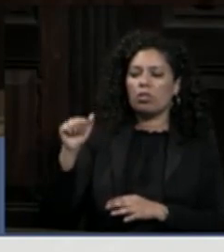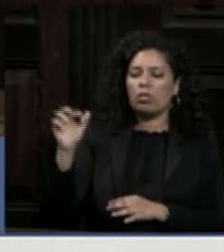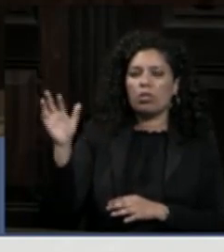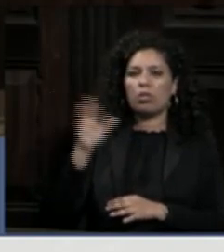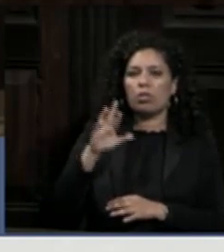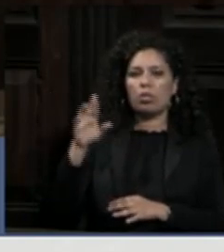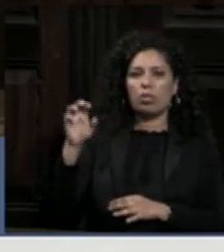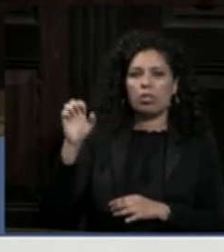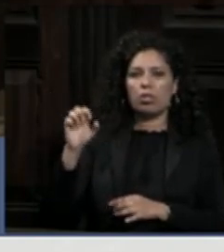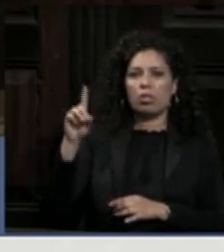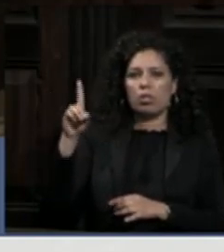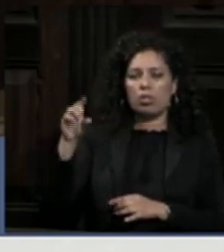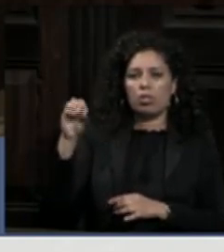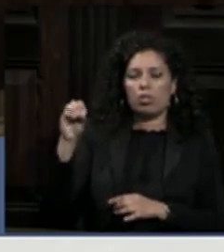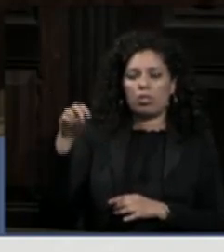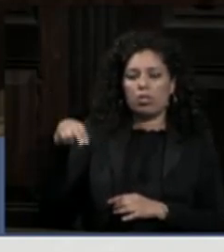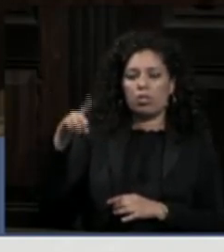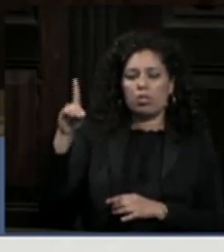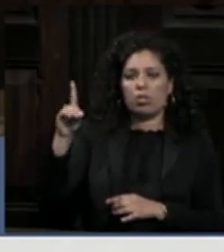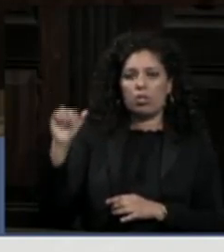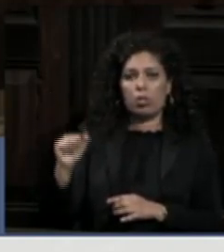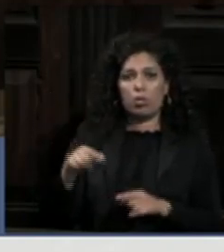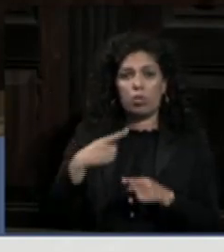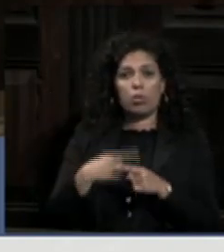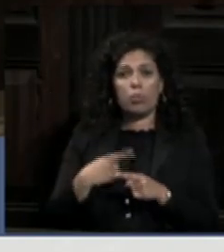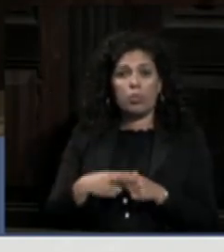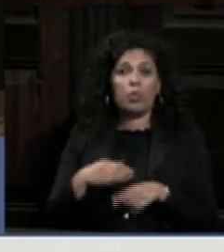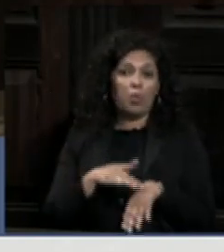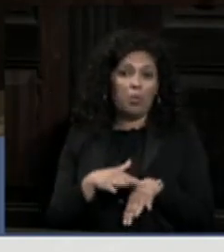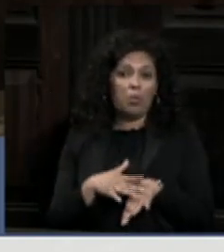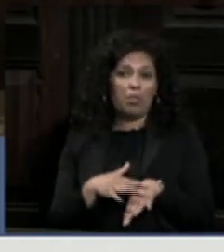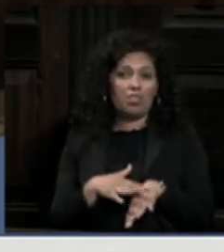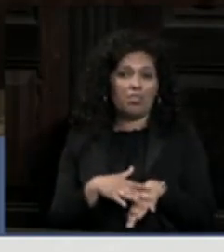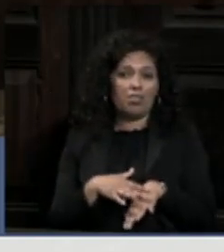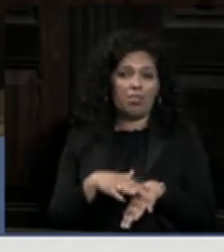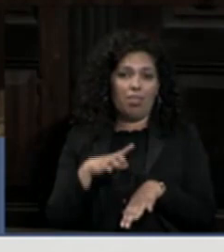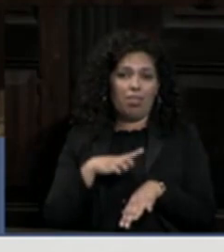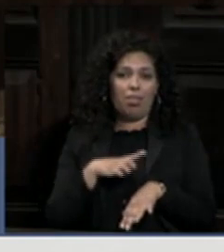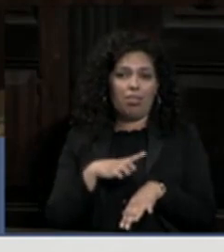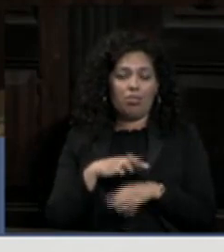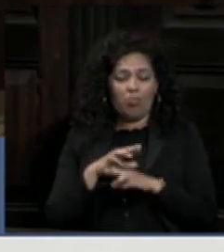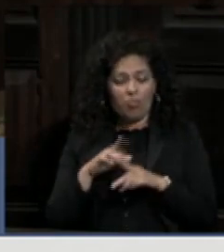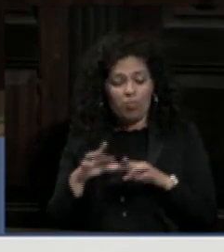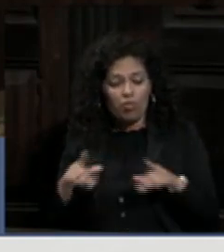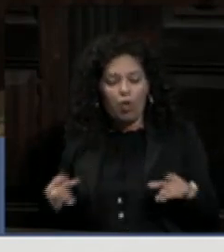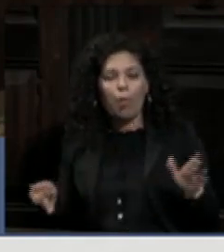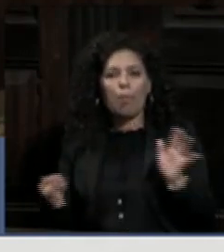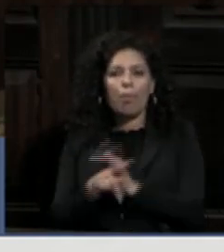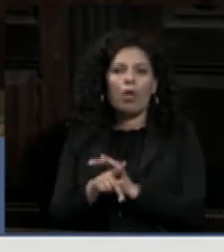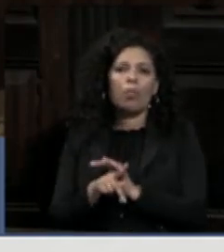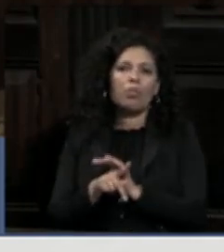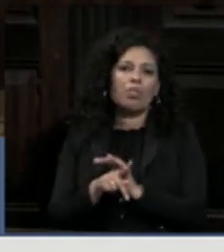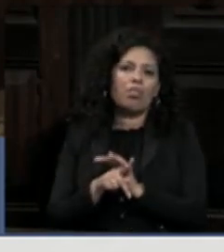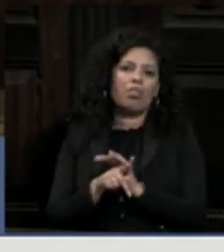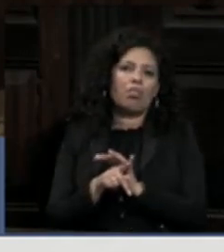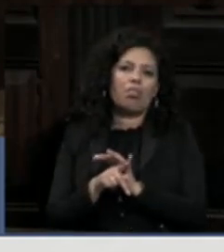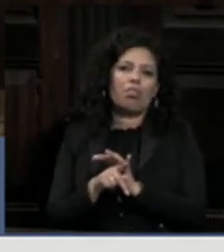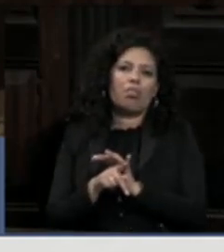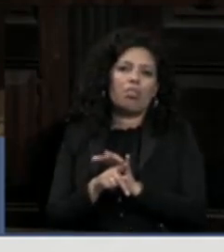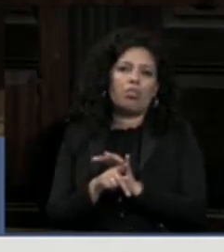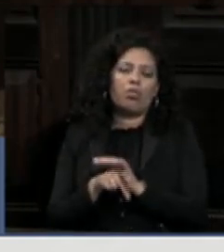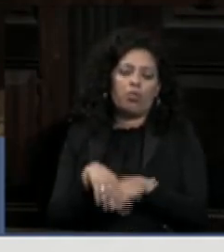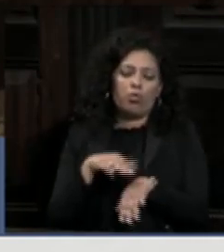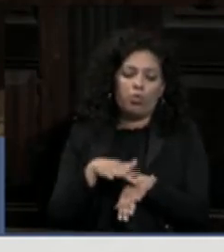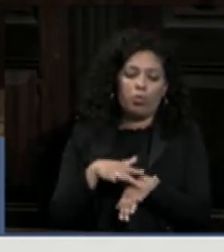função de pneumoconiose que são doenças que são decorrentes diretamente à poluição ambiental então